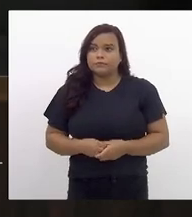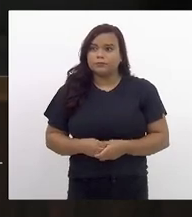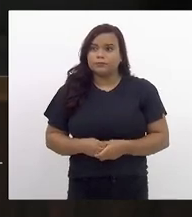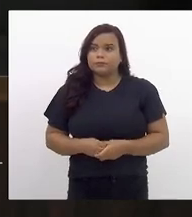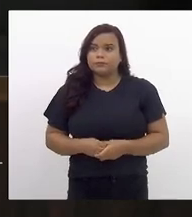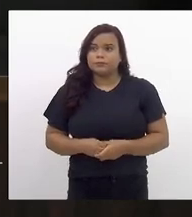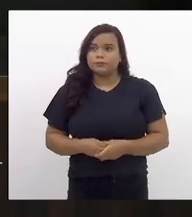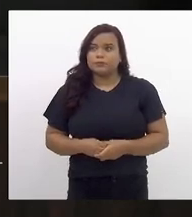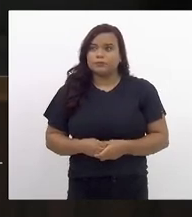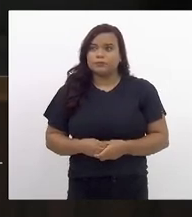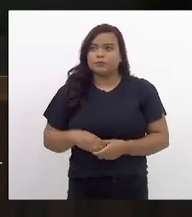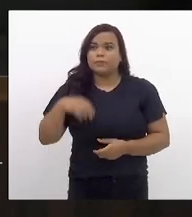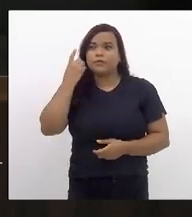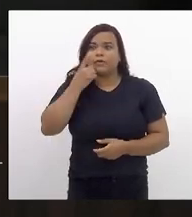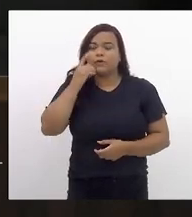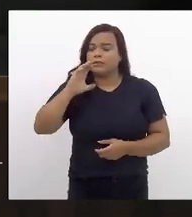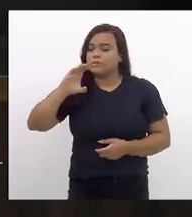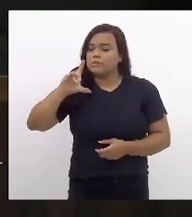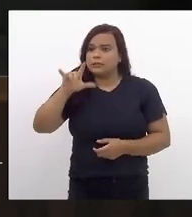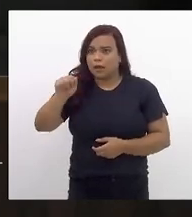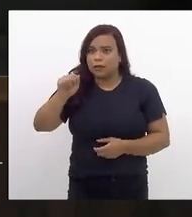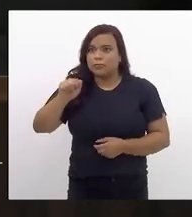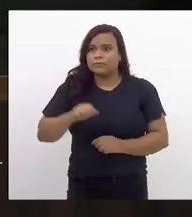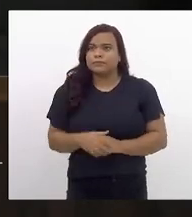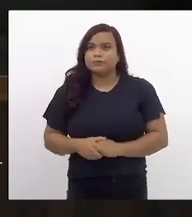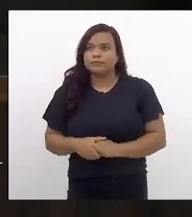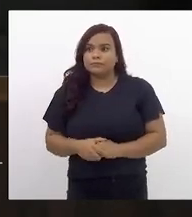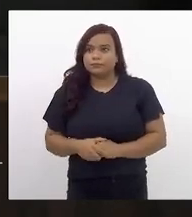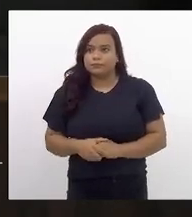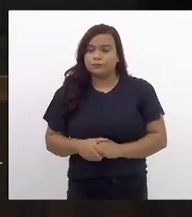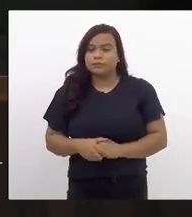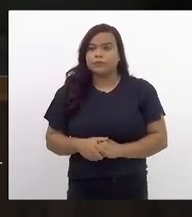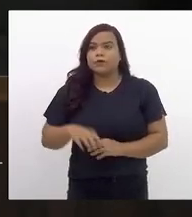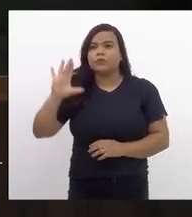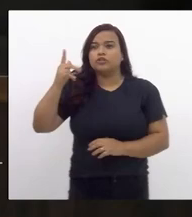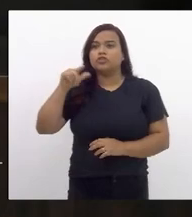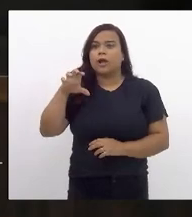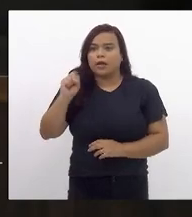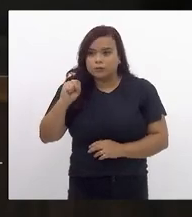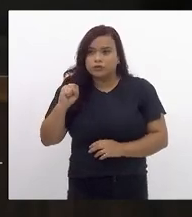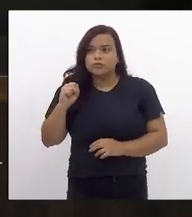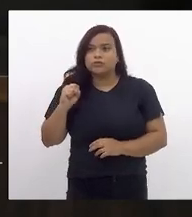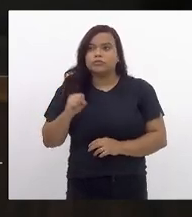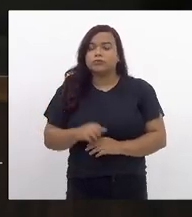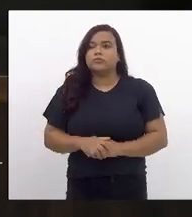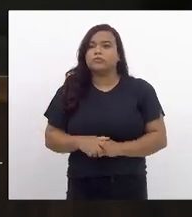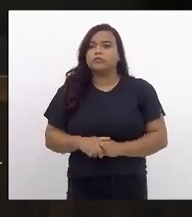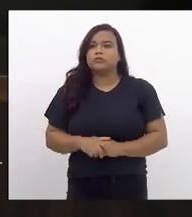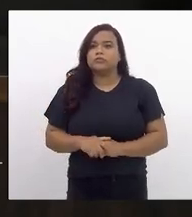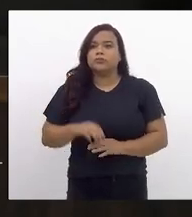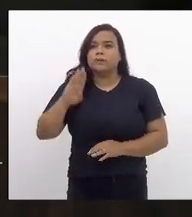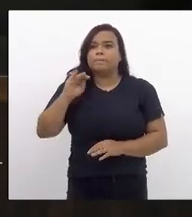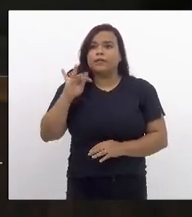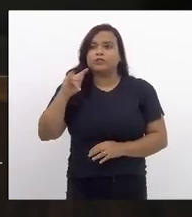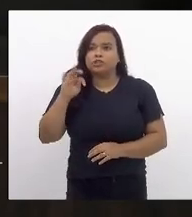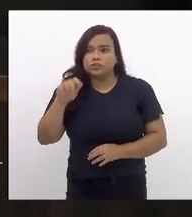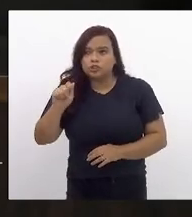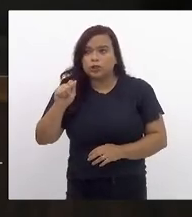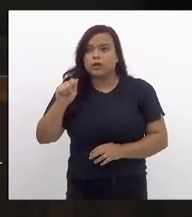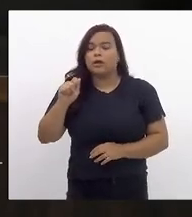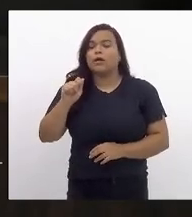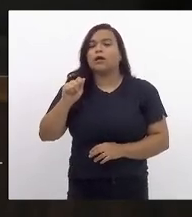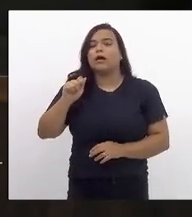Deputada Célia Jordão. Célia Jordão. Charles Batista. Charles Batista.